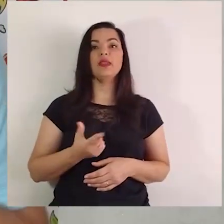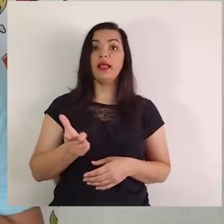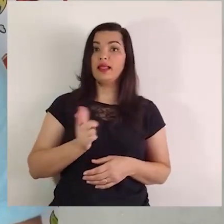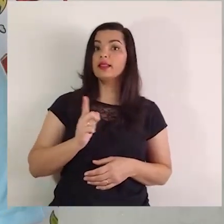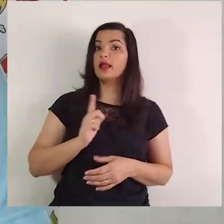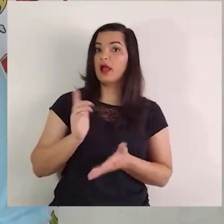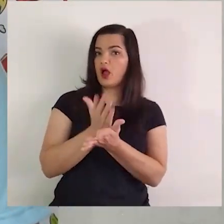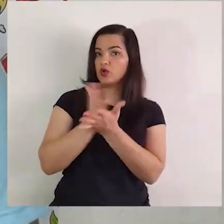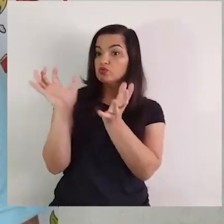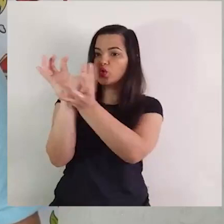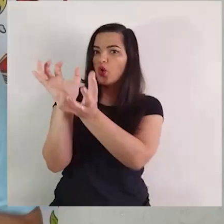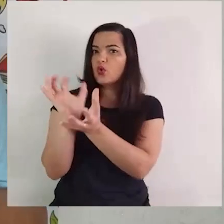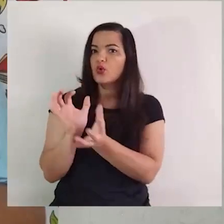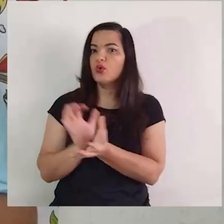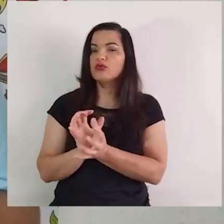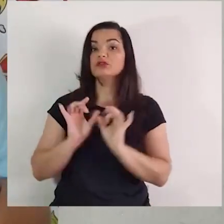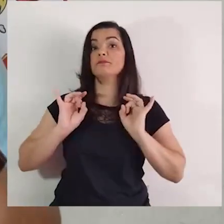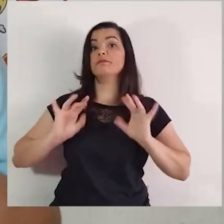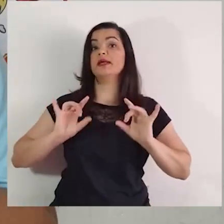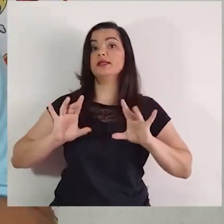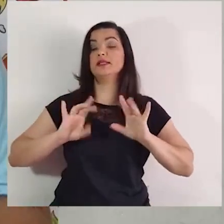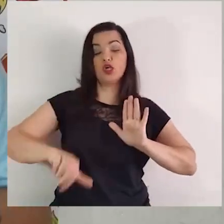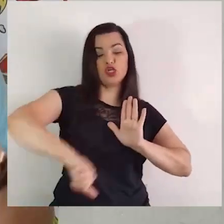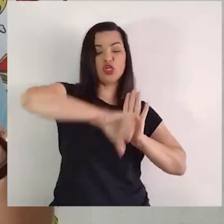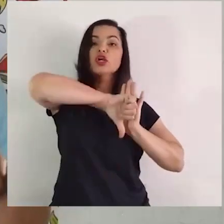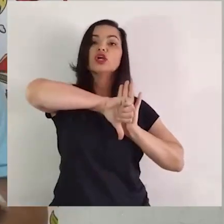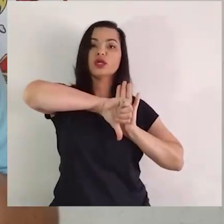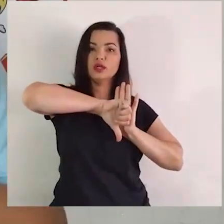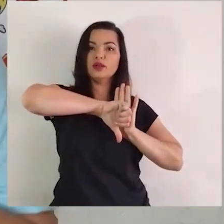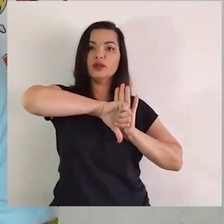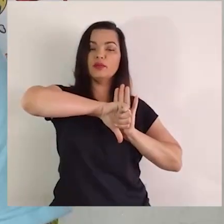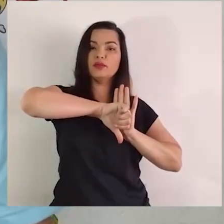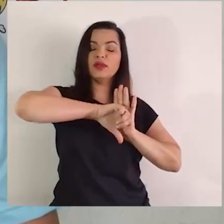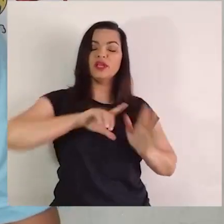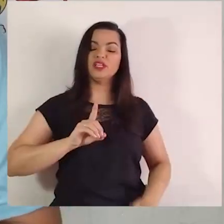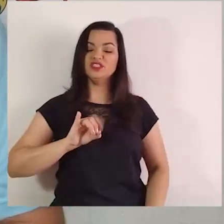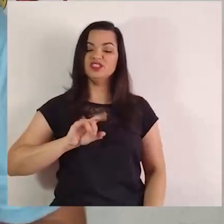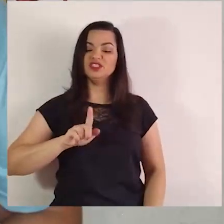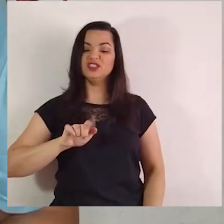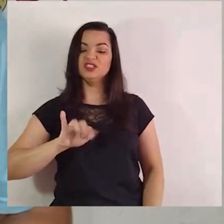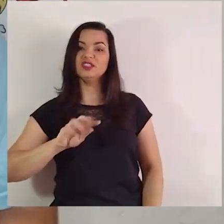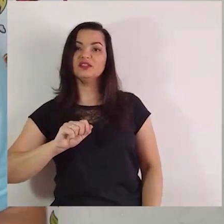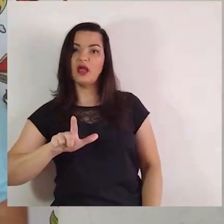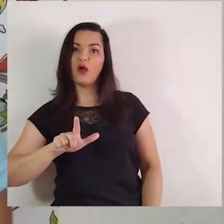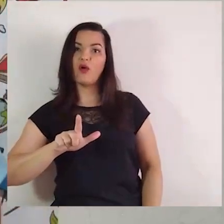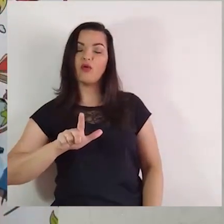grupos especializados em crimes virtuais, em crimes digitais.